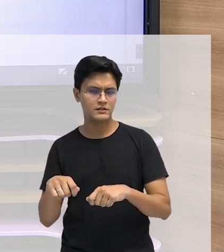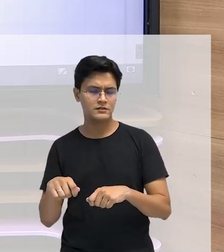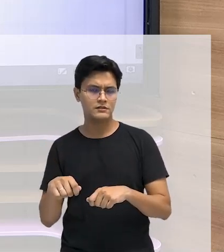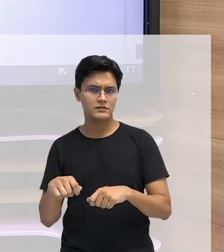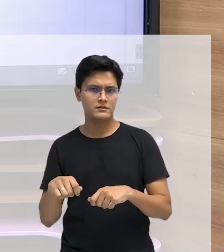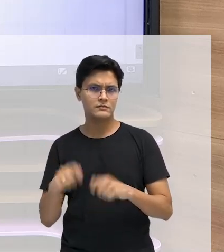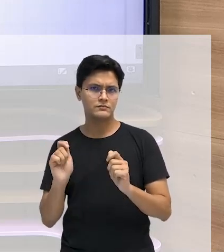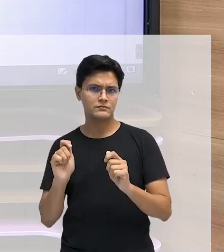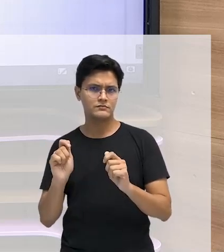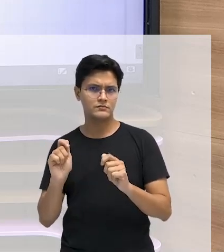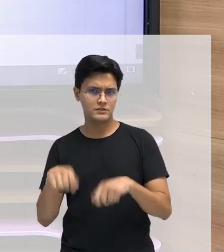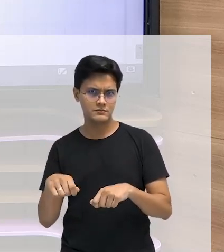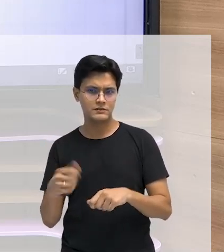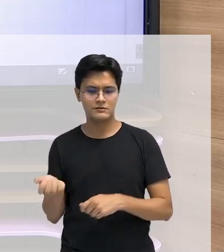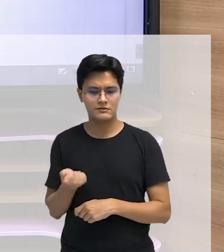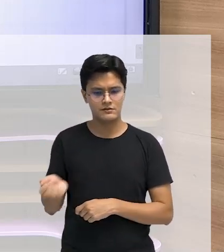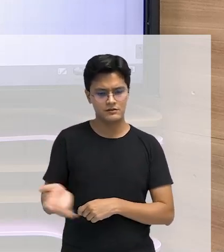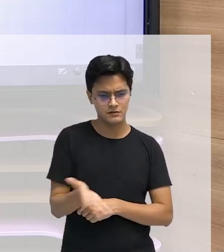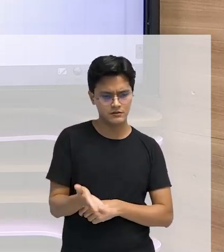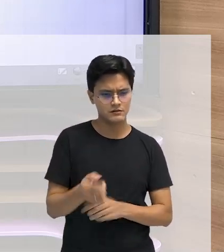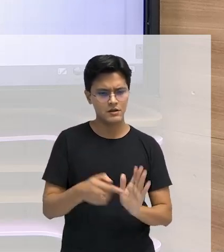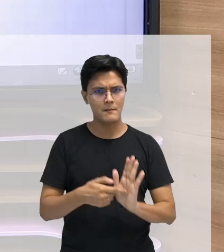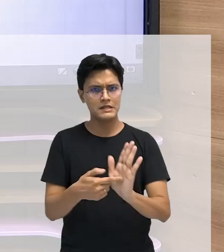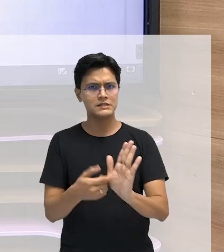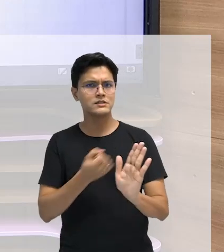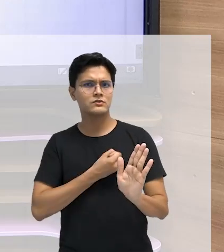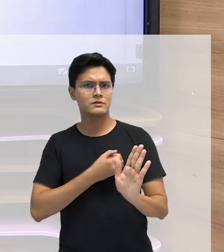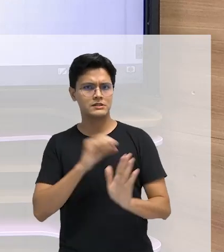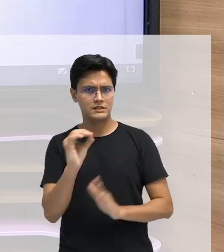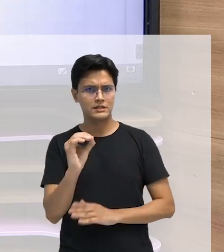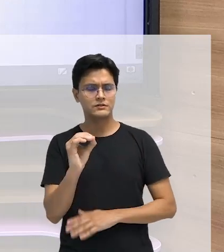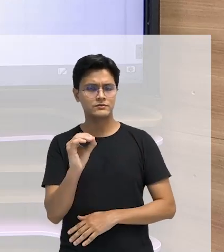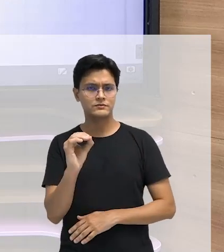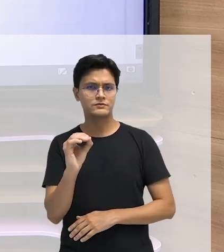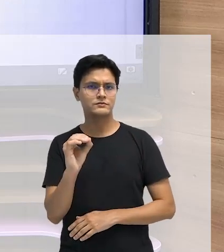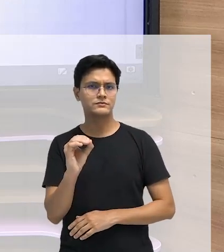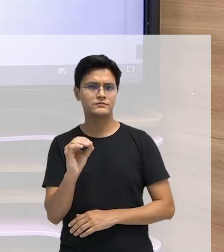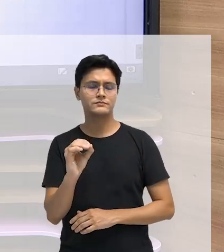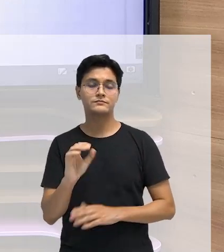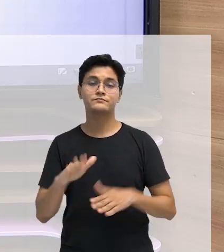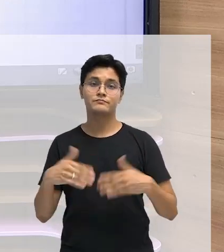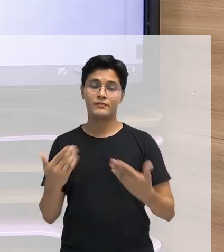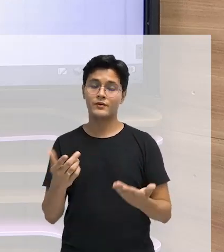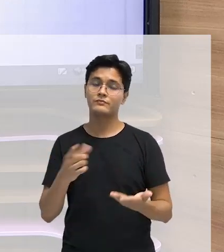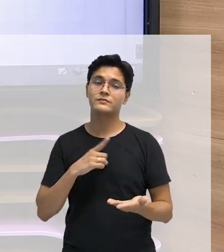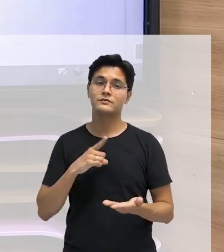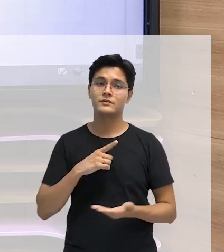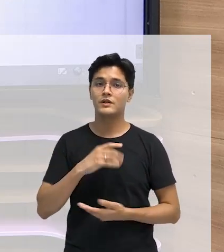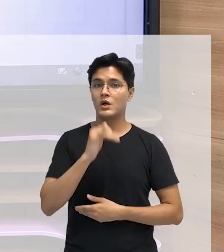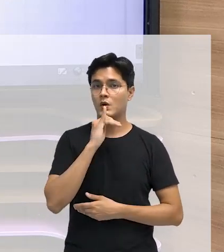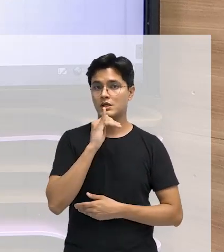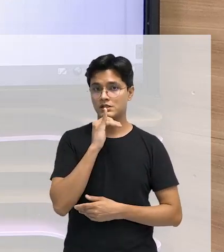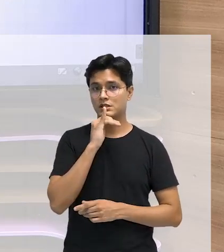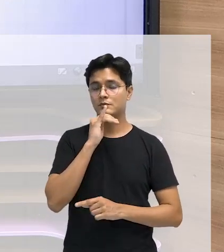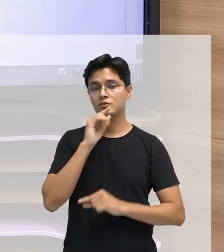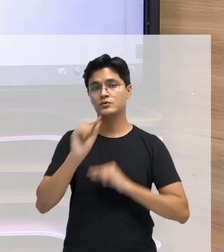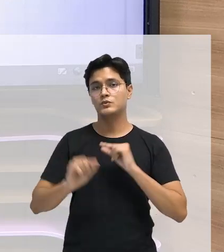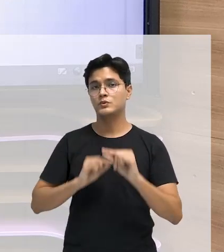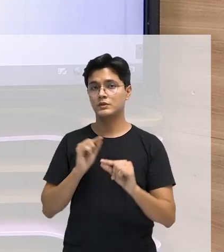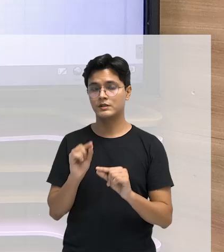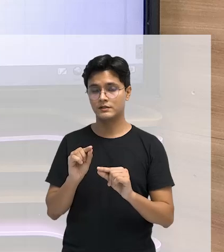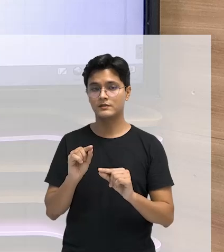posso tirar o número 0 no lançamento de um dado? Nós temos aí o exemplo de uma situação,